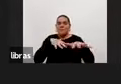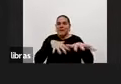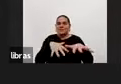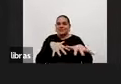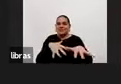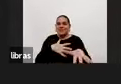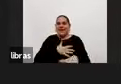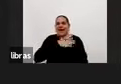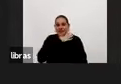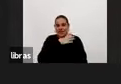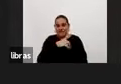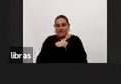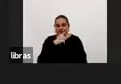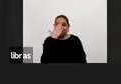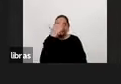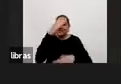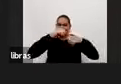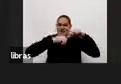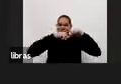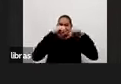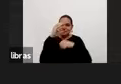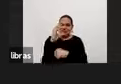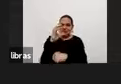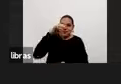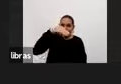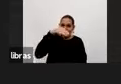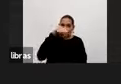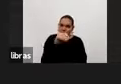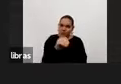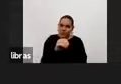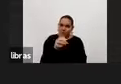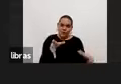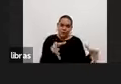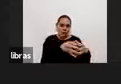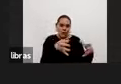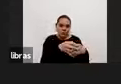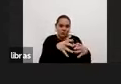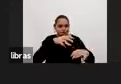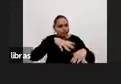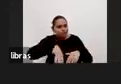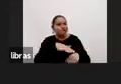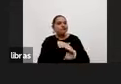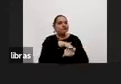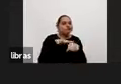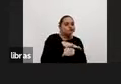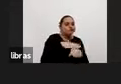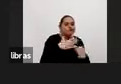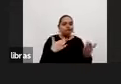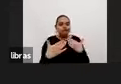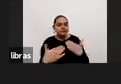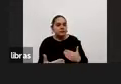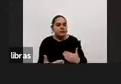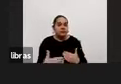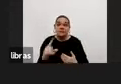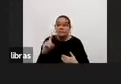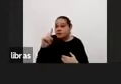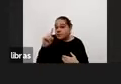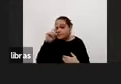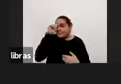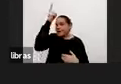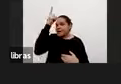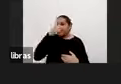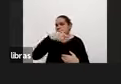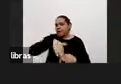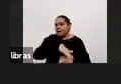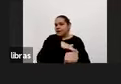CNO. Tá. É, a galera que nós estava ali no fundo da grota, e foi uma ideia que rolou ali,